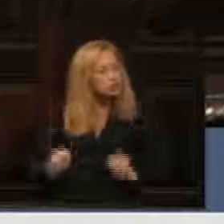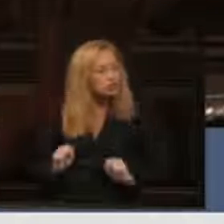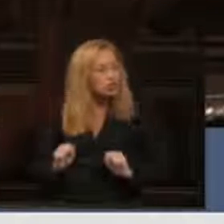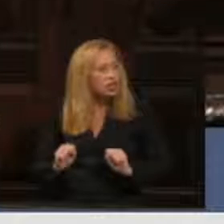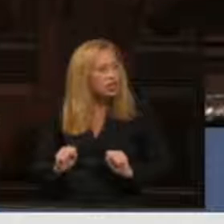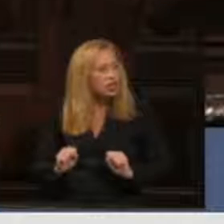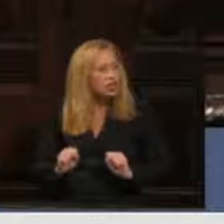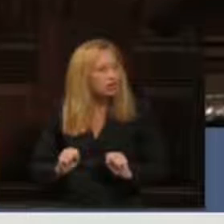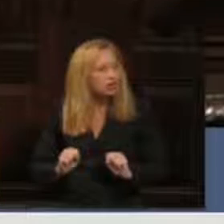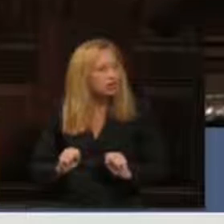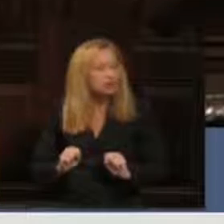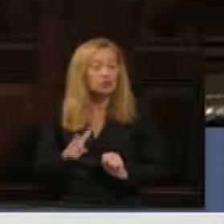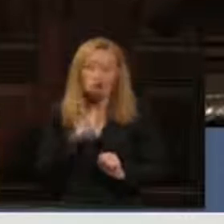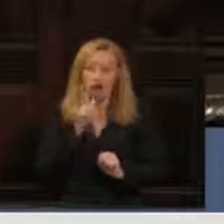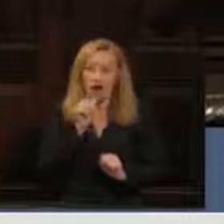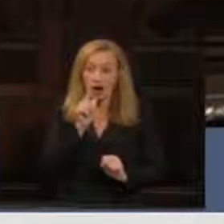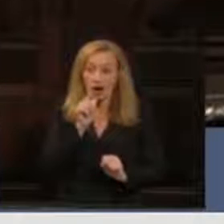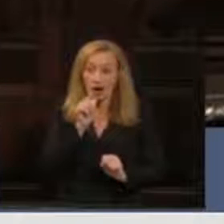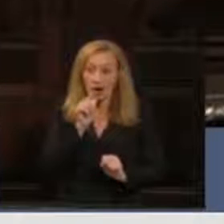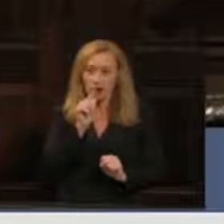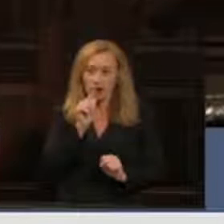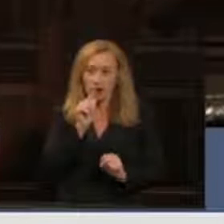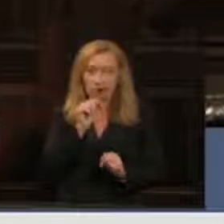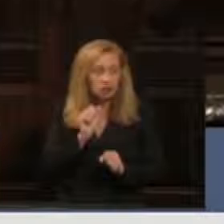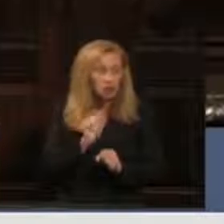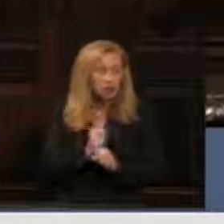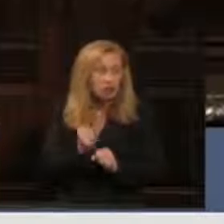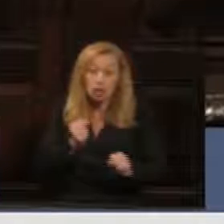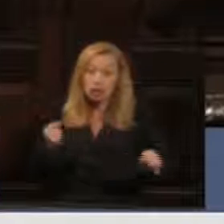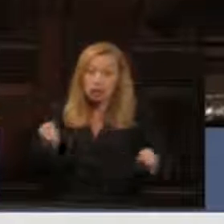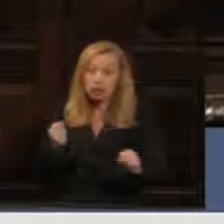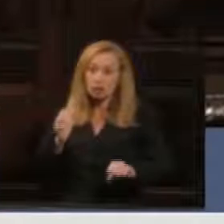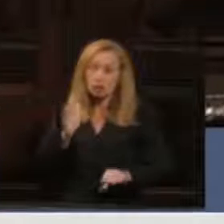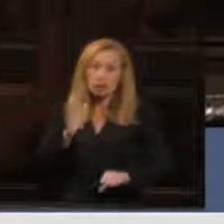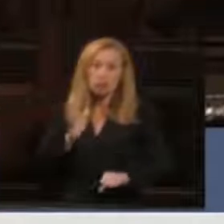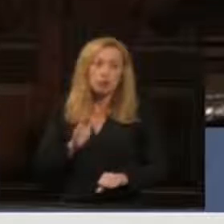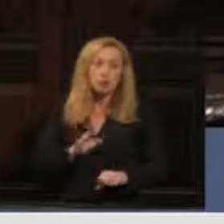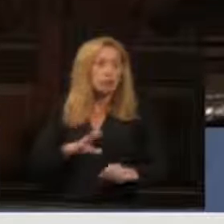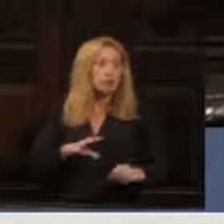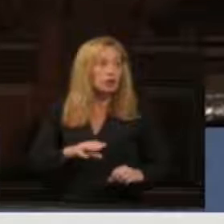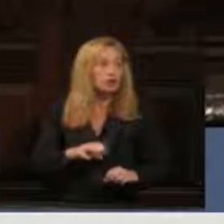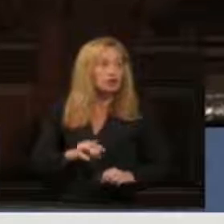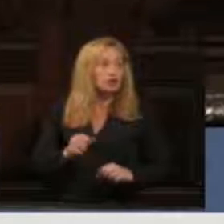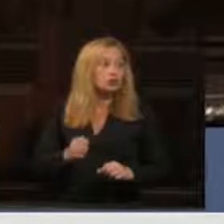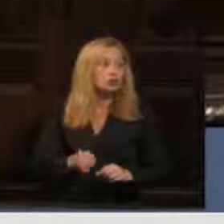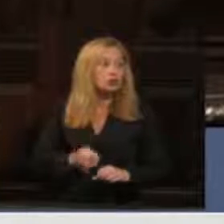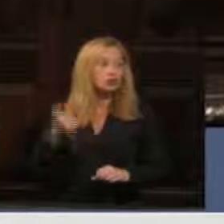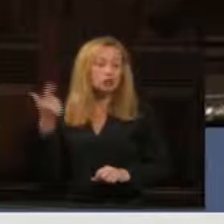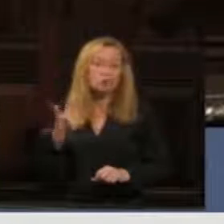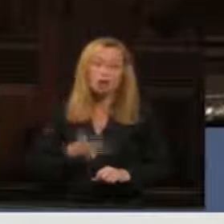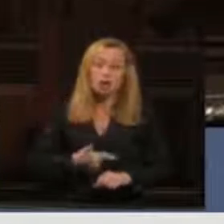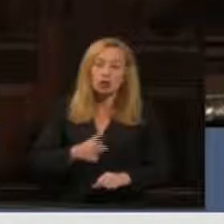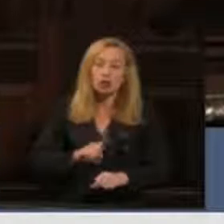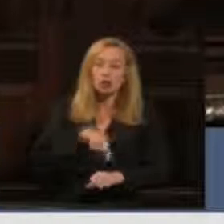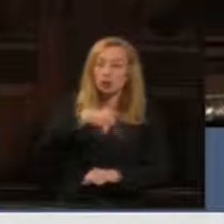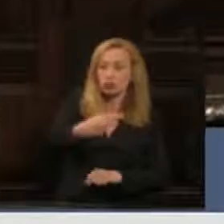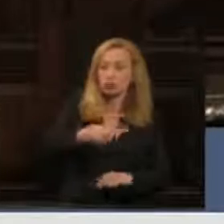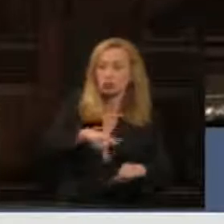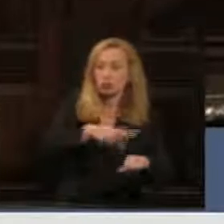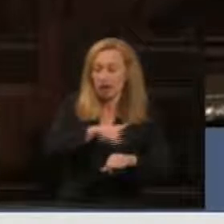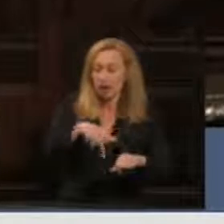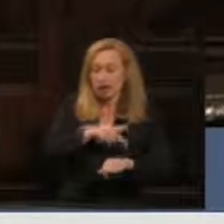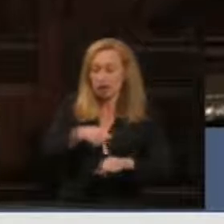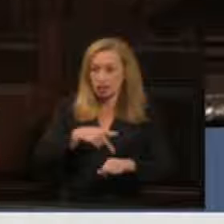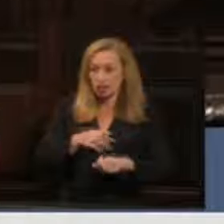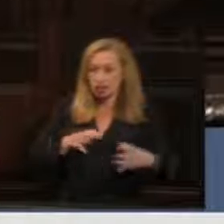sistema de abastecimento d'água maior do mundo, os profissionais experientes